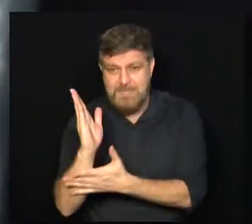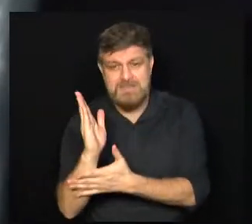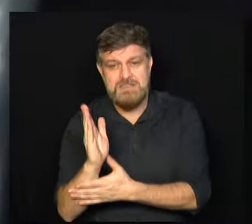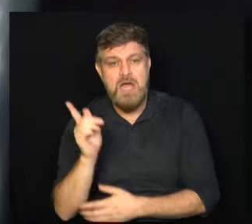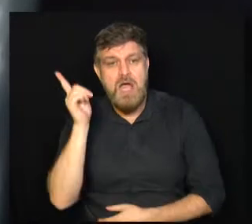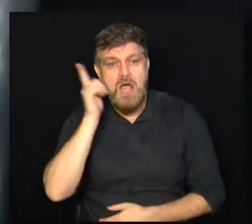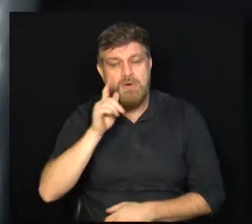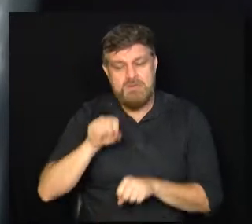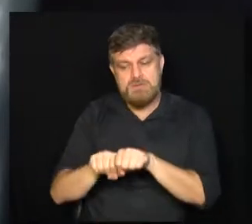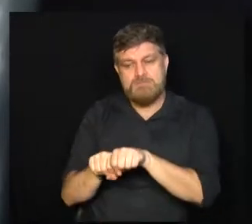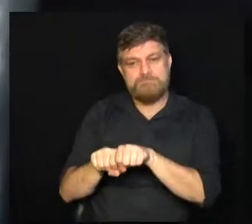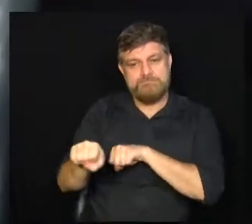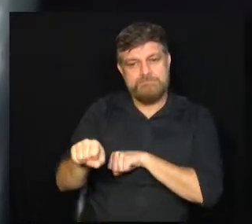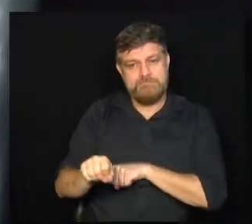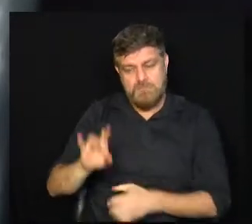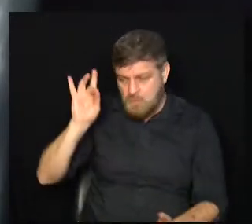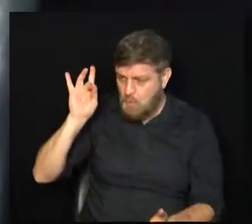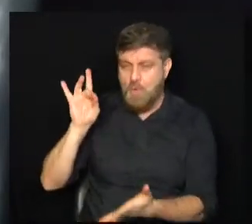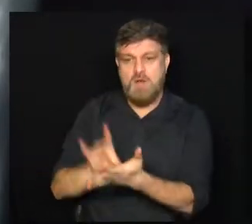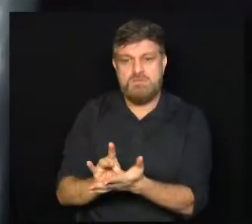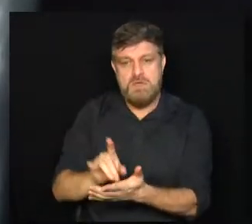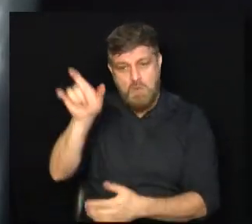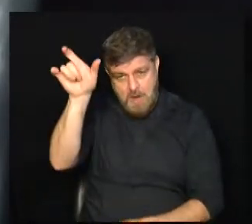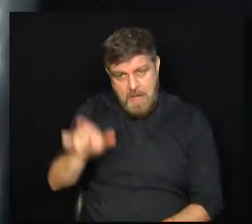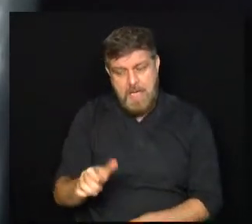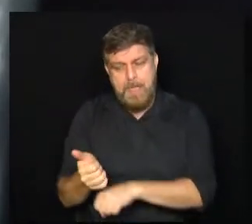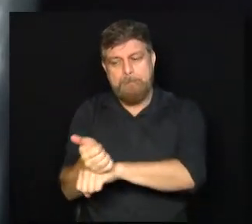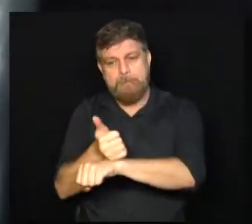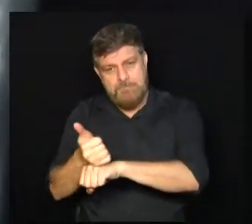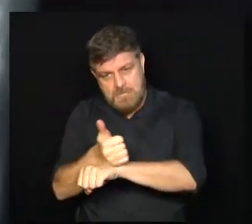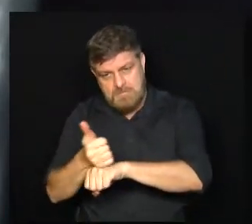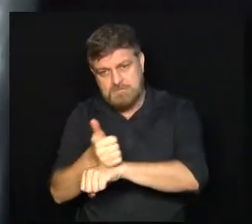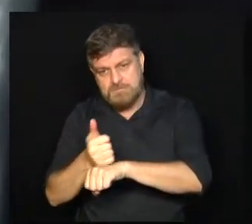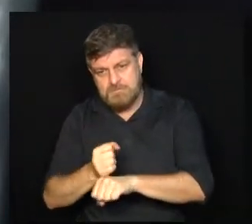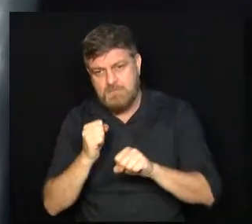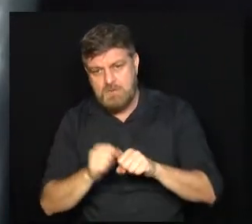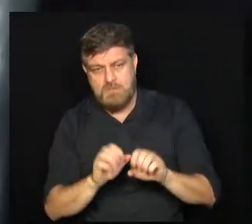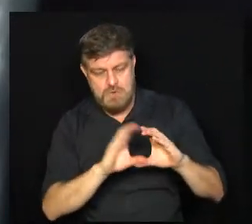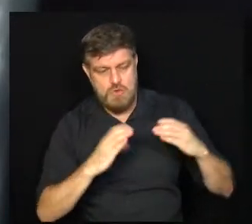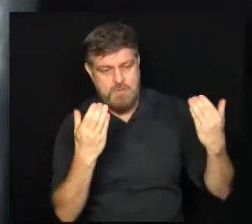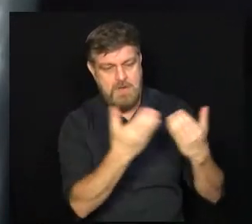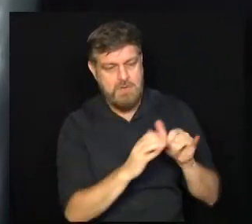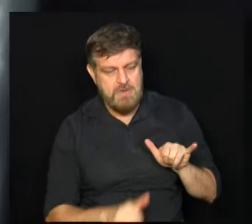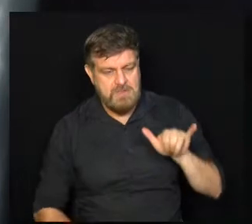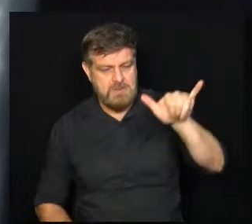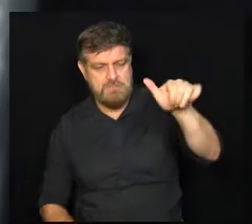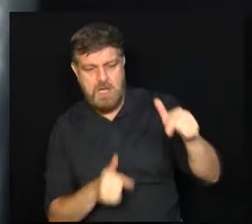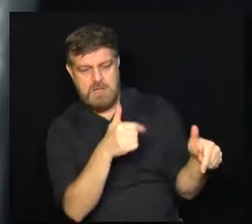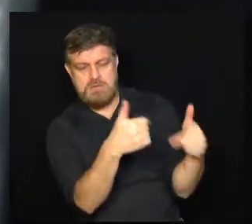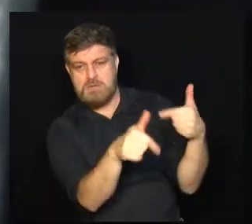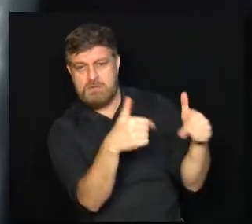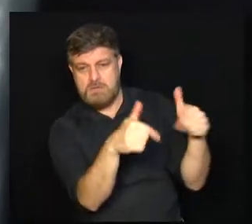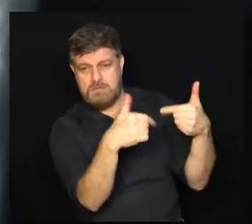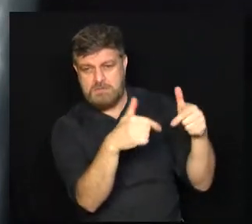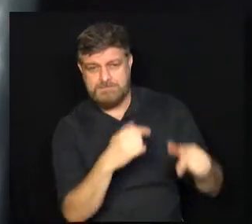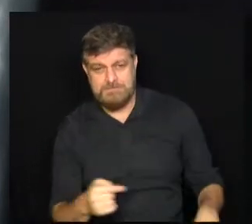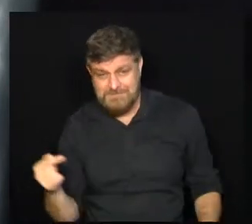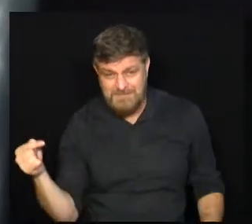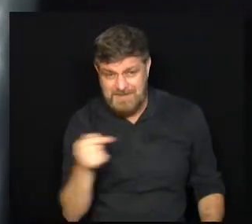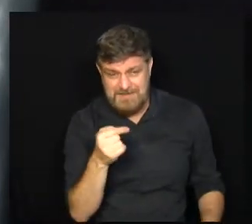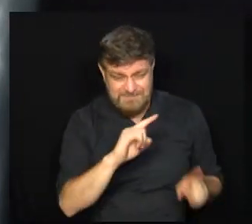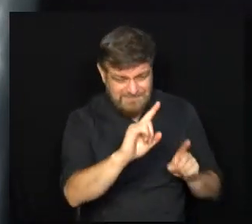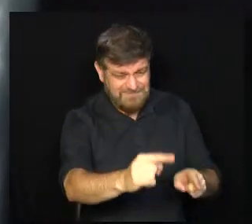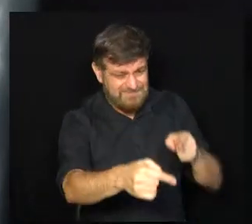ser declarado oficialmente comissário de voo e concorrer a uma vaga em companhia aérea. E chegando na companhia aérea, os desafios